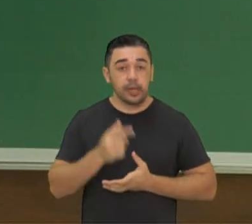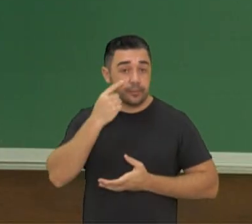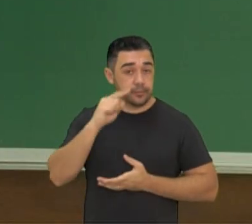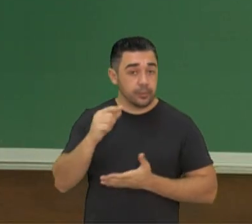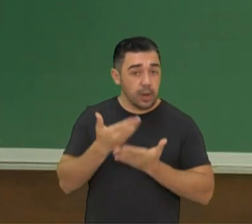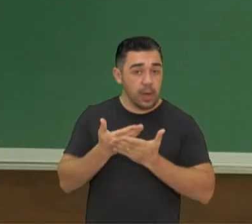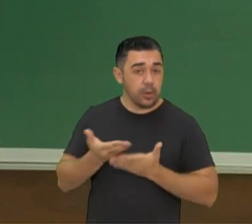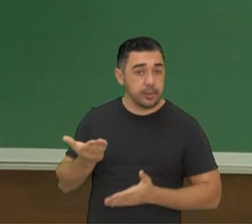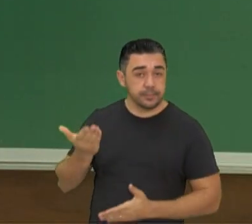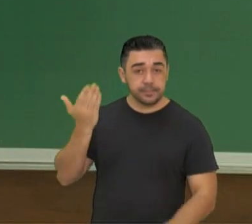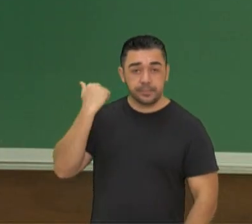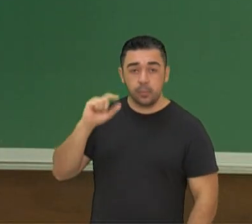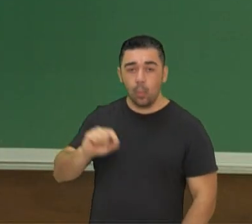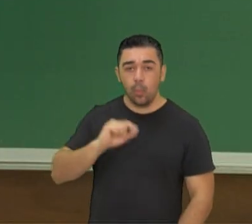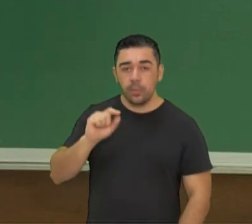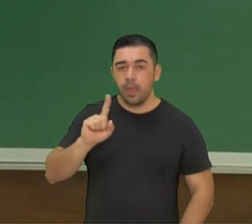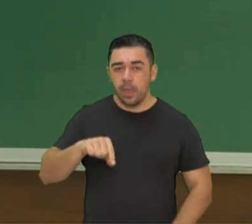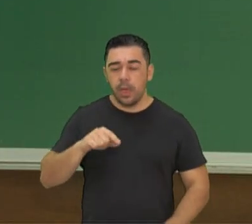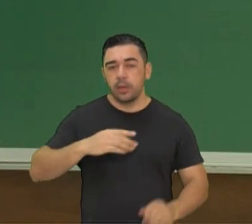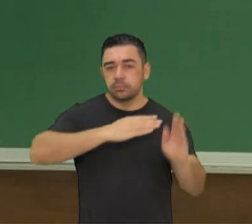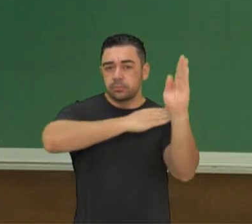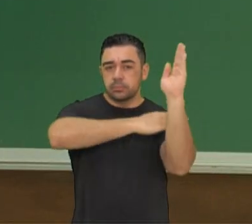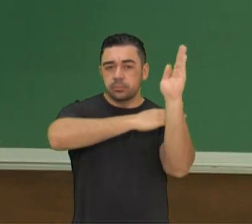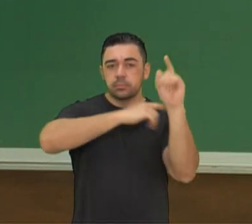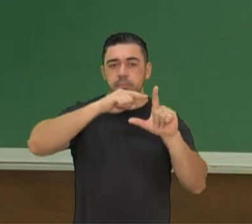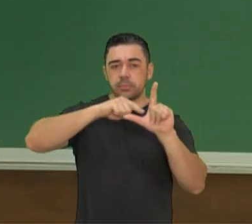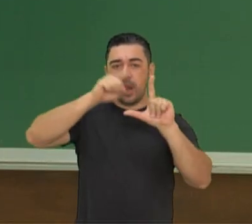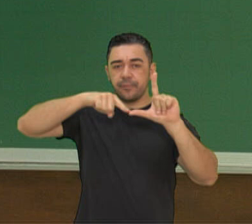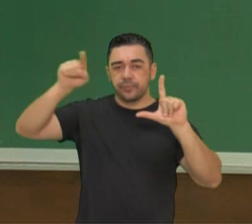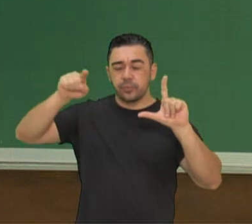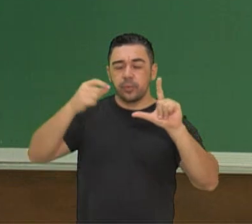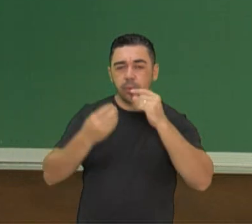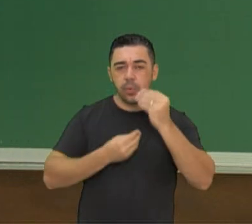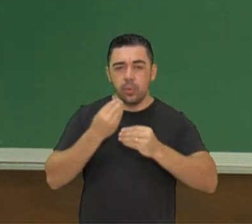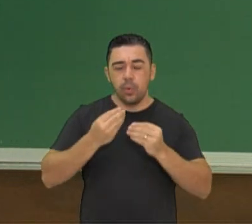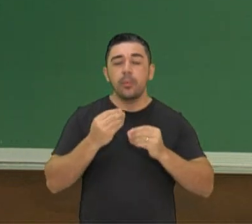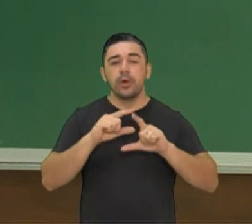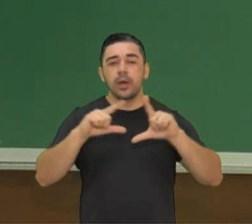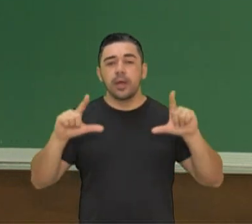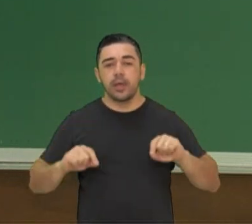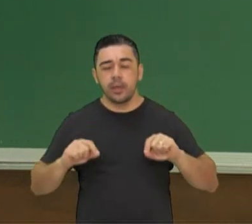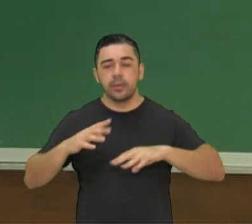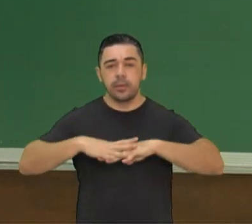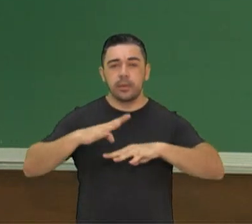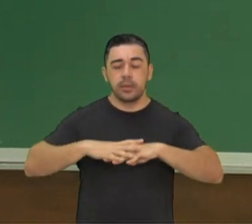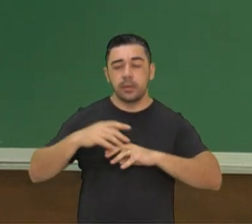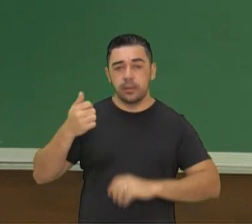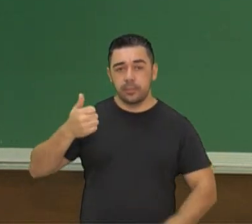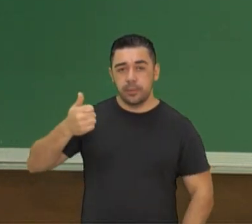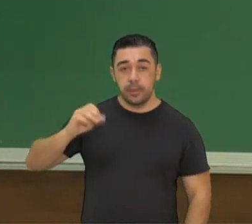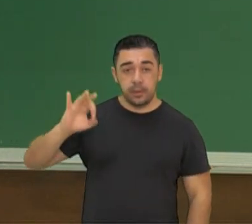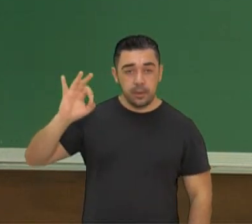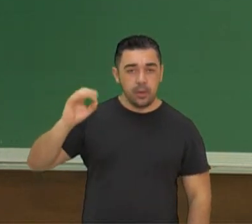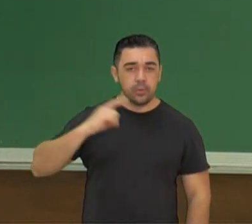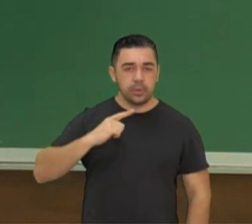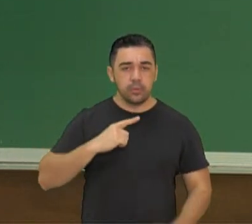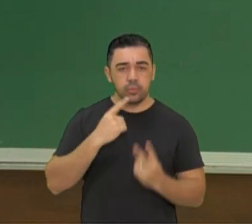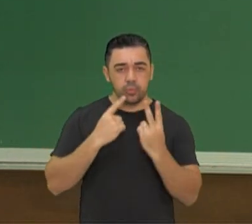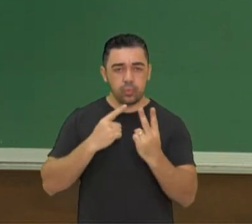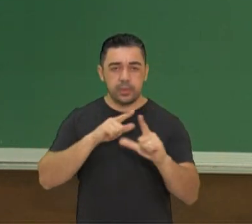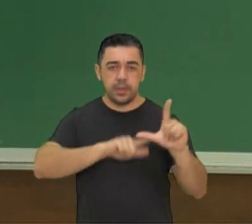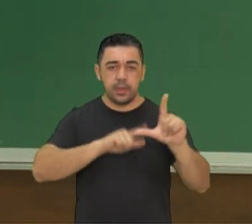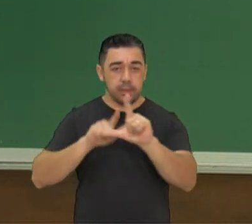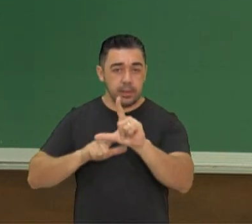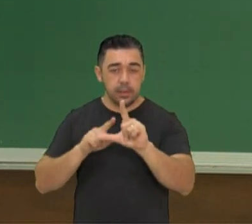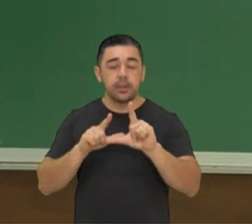A gente viu na aula anterior a representação gráfica de equações do primeiro grau com duas incógnitas no plano cartesiano.